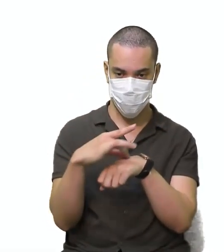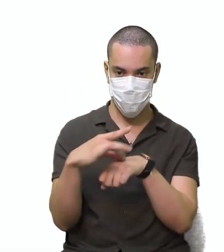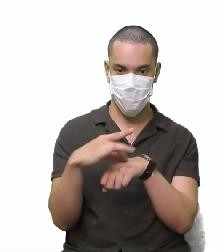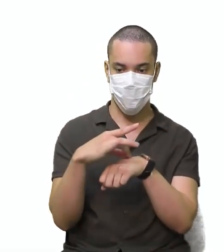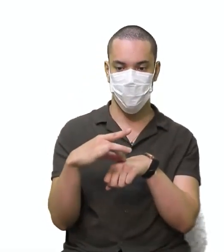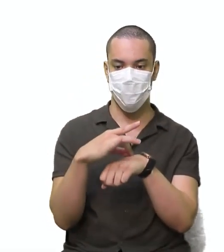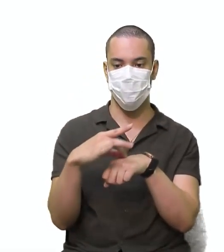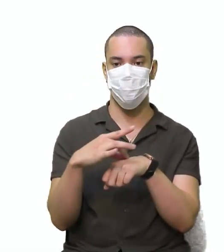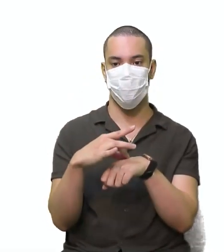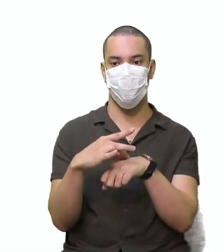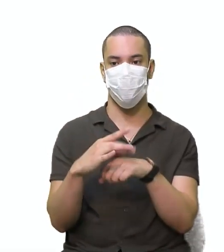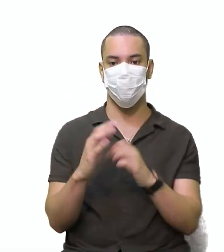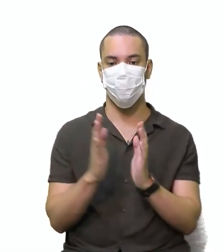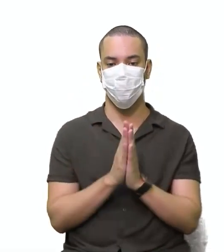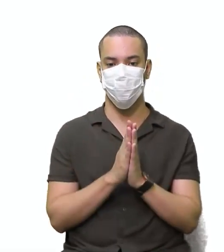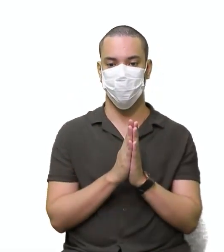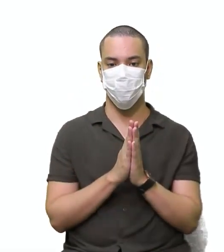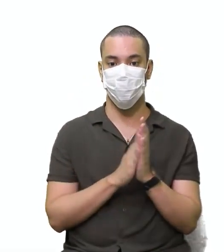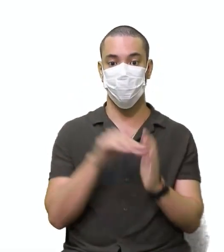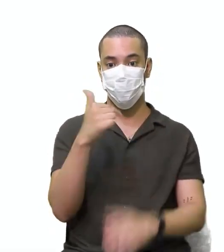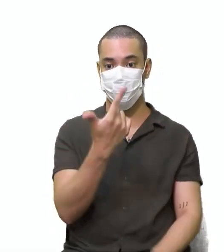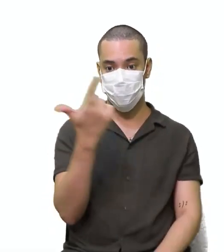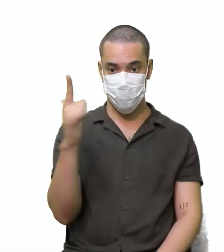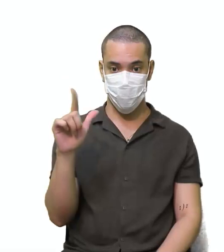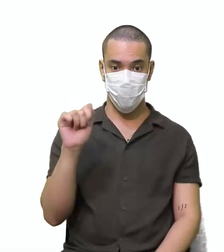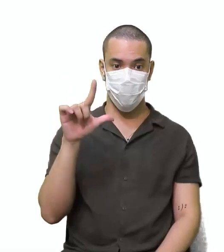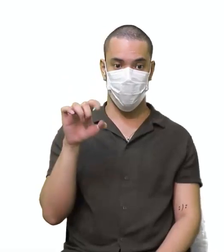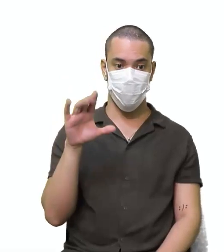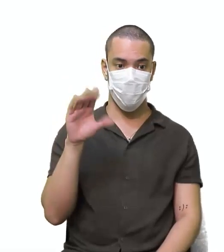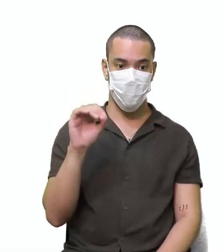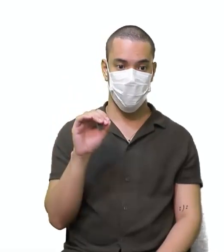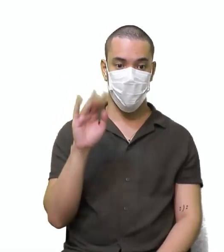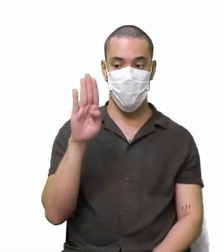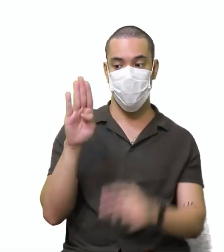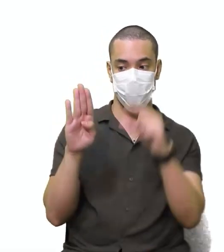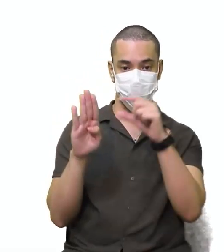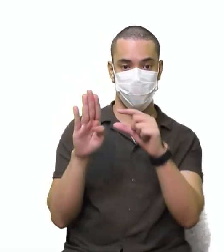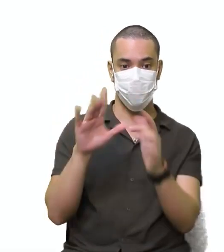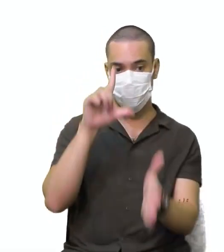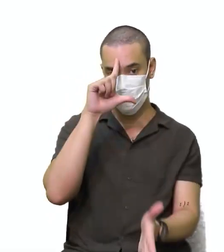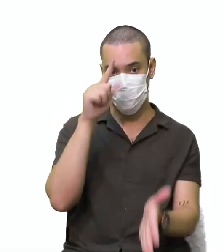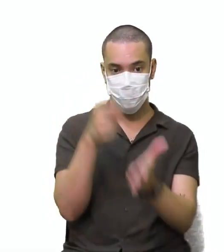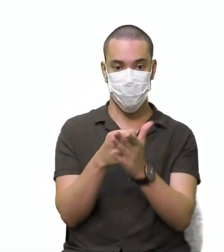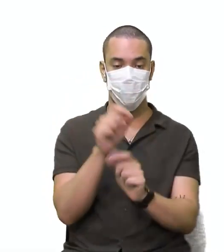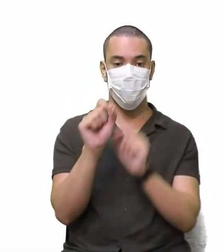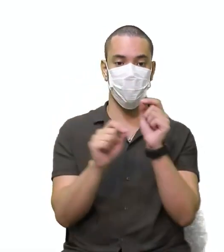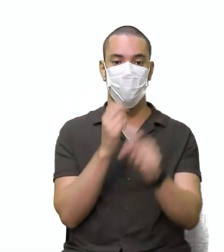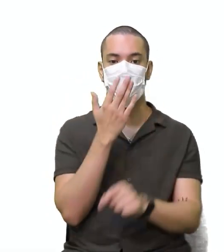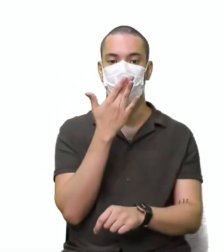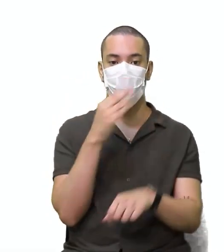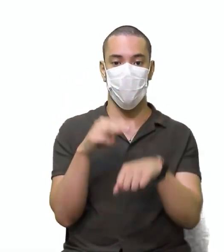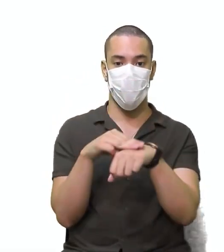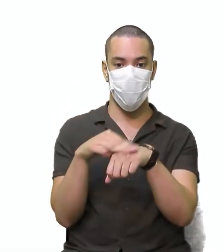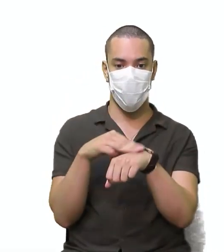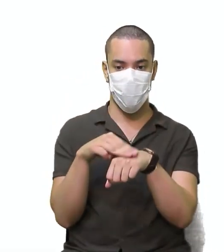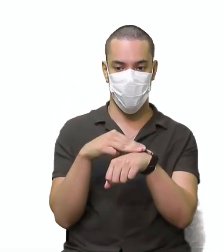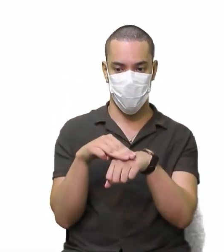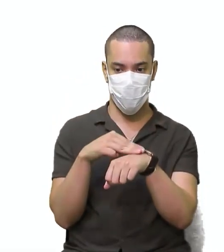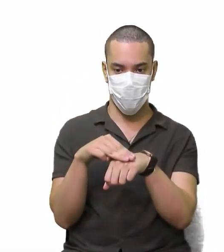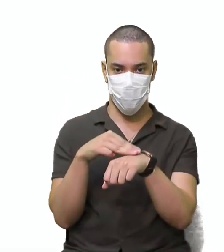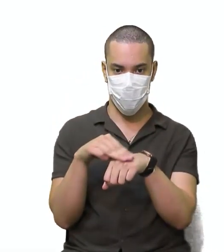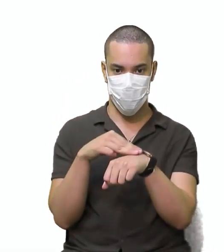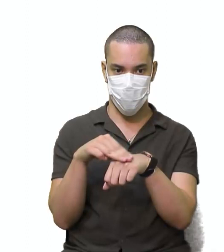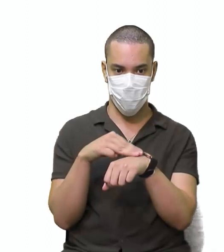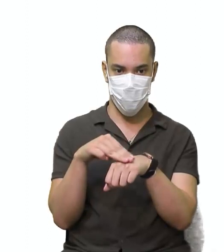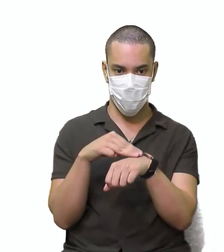preta. O alelo Bzinho determina a cor marrom. Vamos